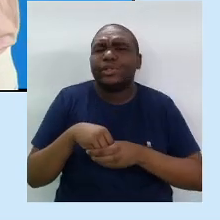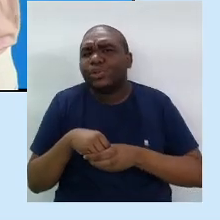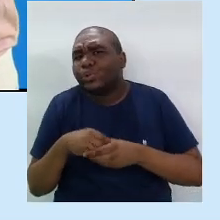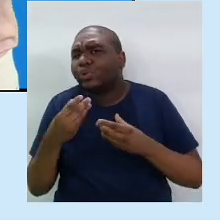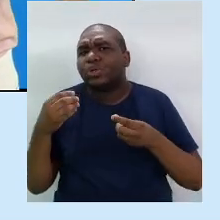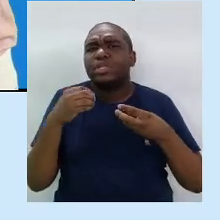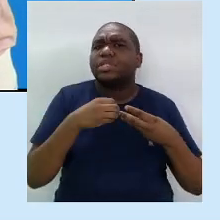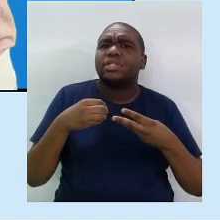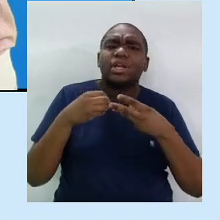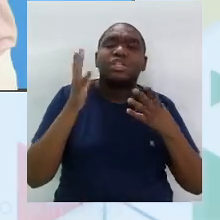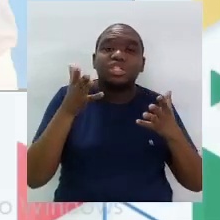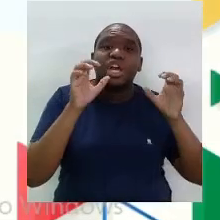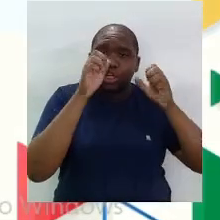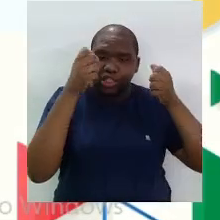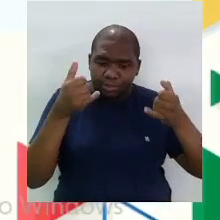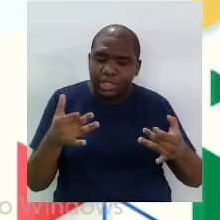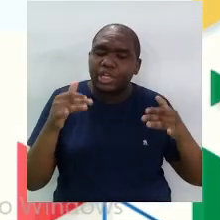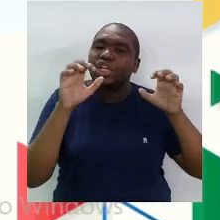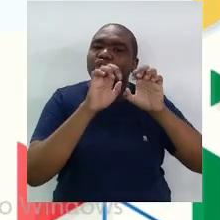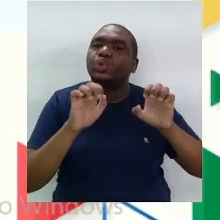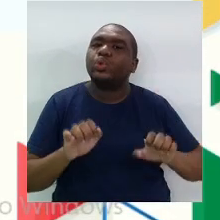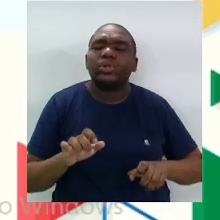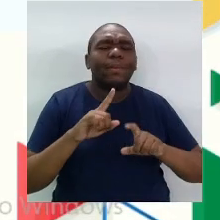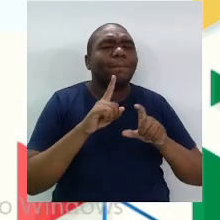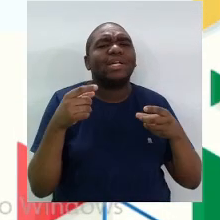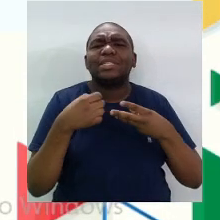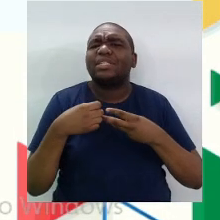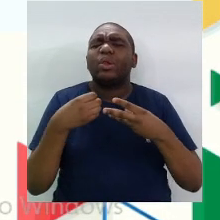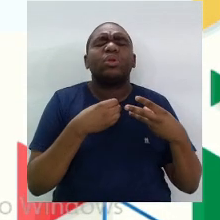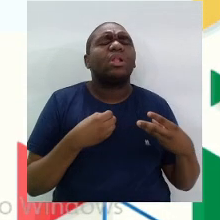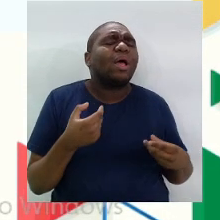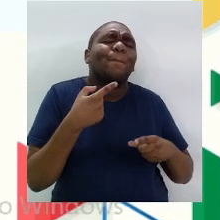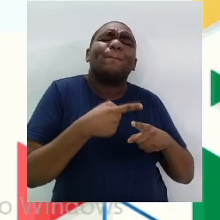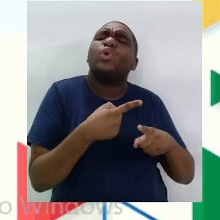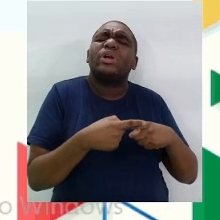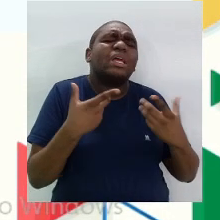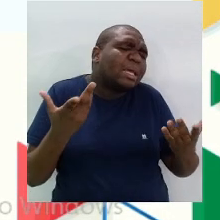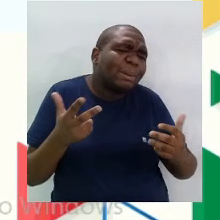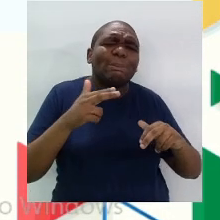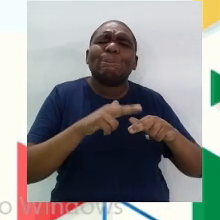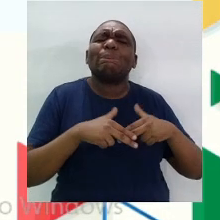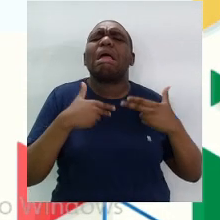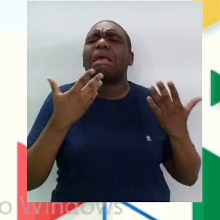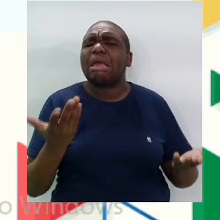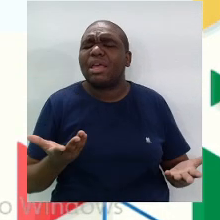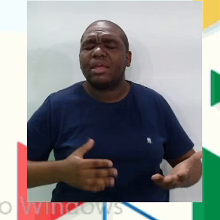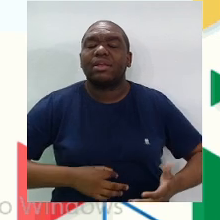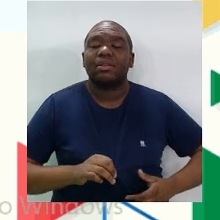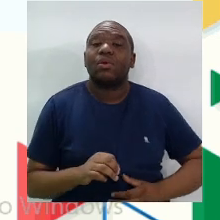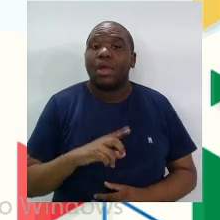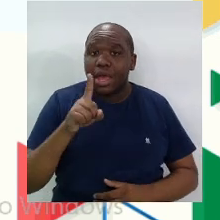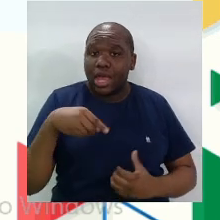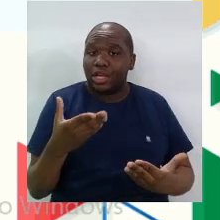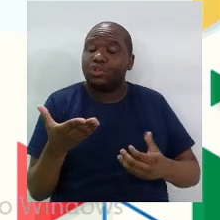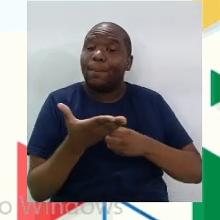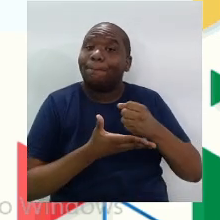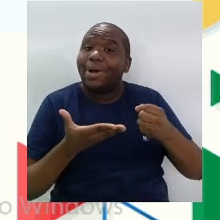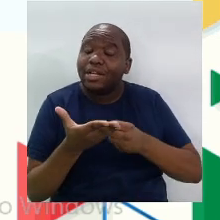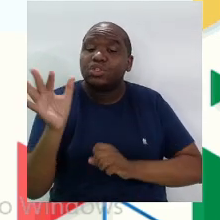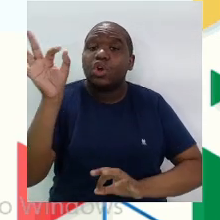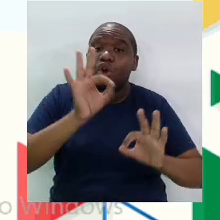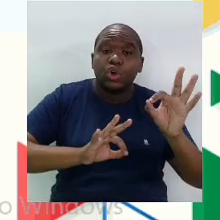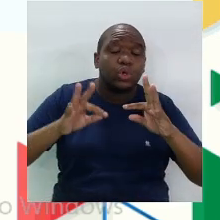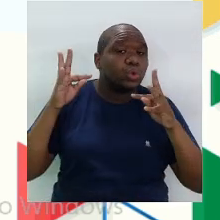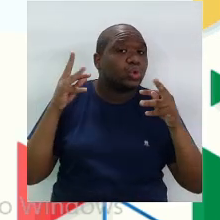sobre a estrutura da célula. As células elas são os blocos básicos da construção de todas